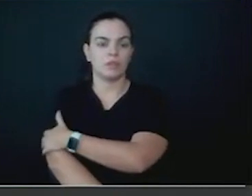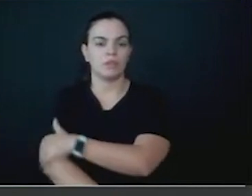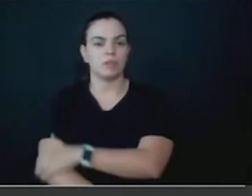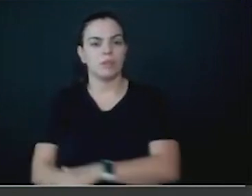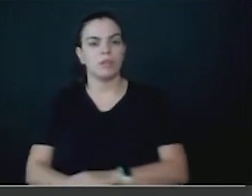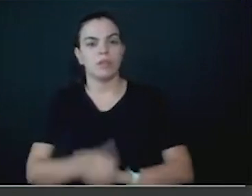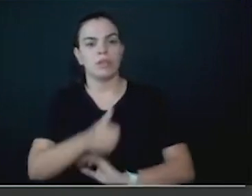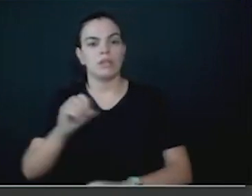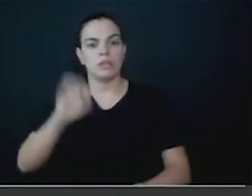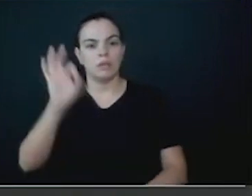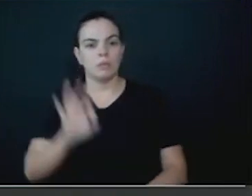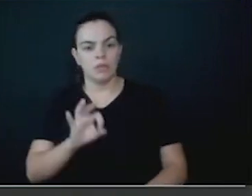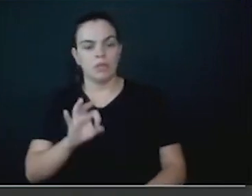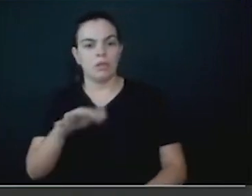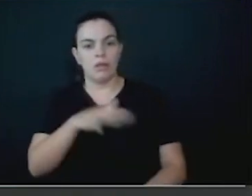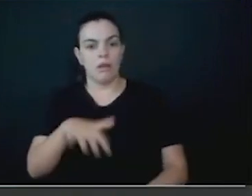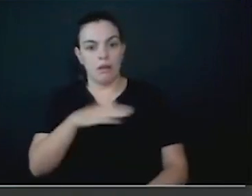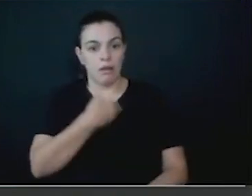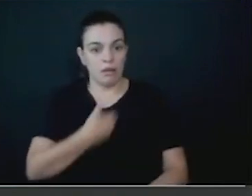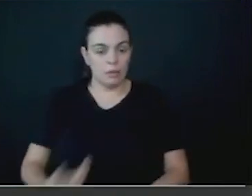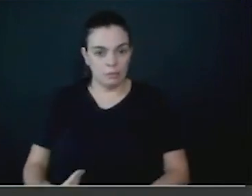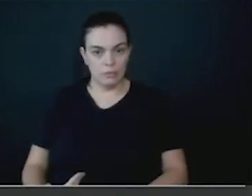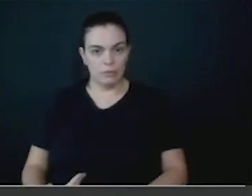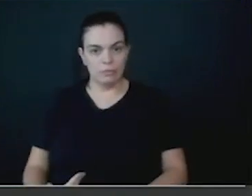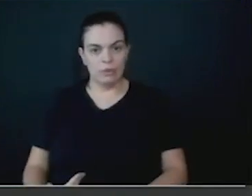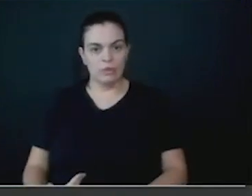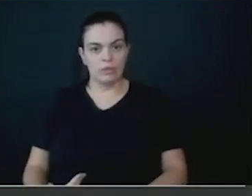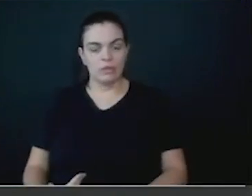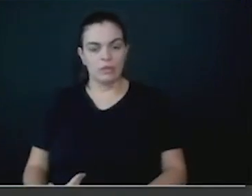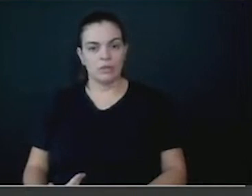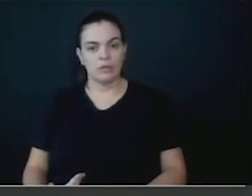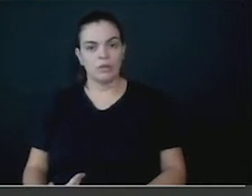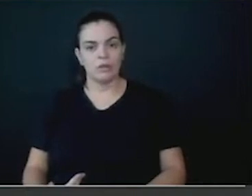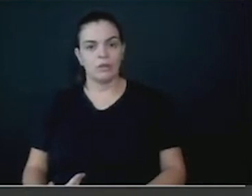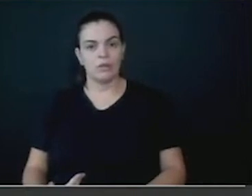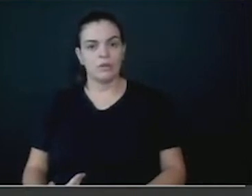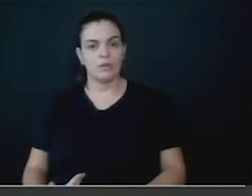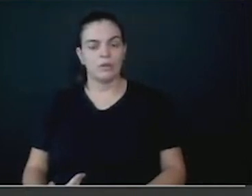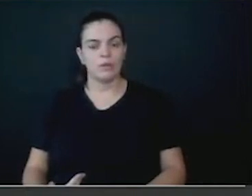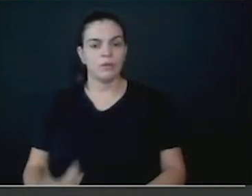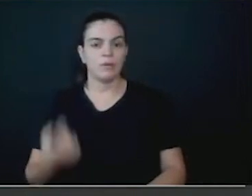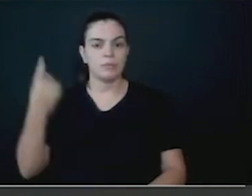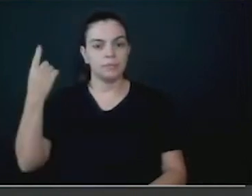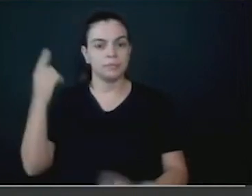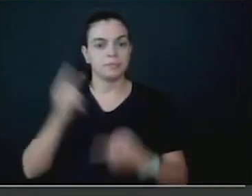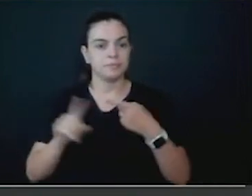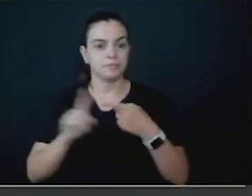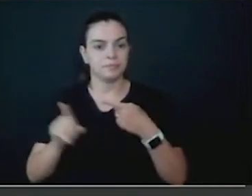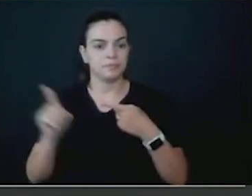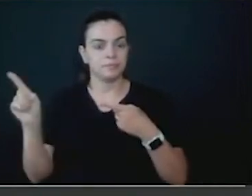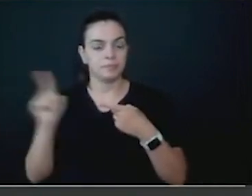100% dos equipamentos públicos previstos, que era a Rua da Cidadania e o Palácio 29 de Março, os projetos